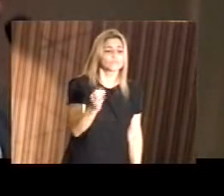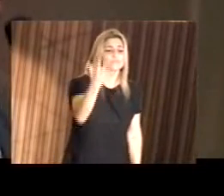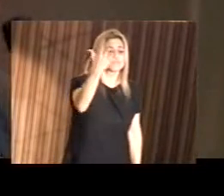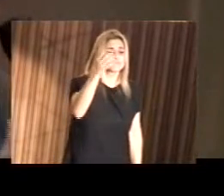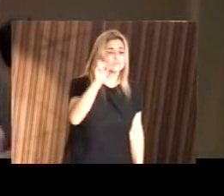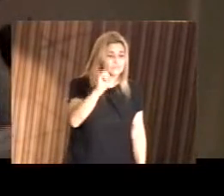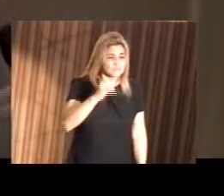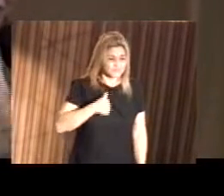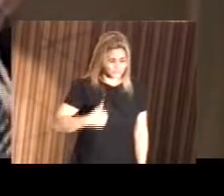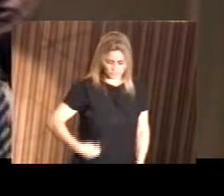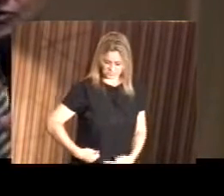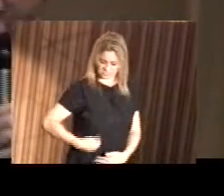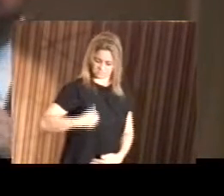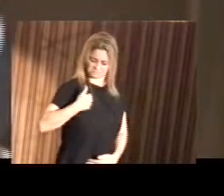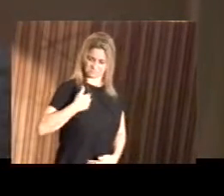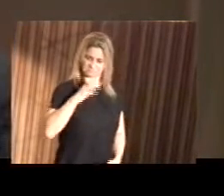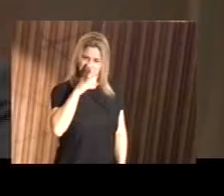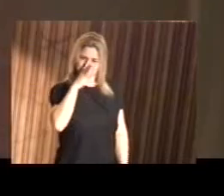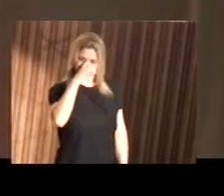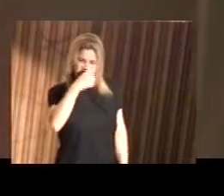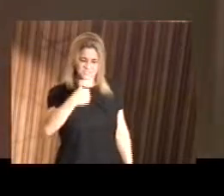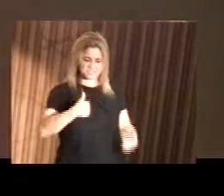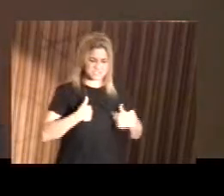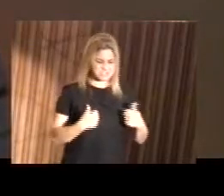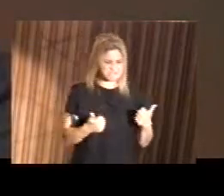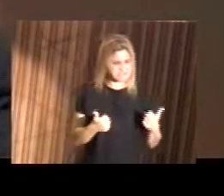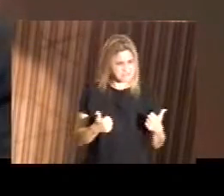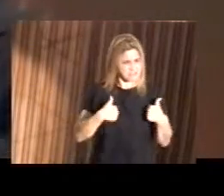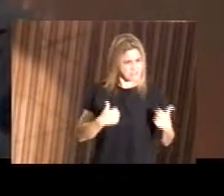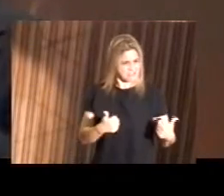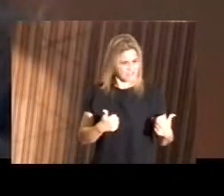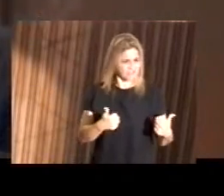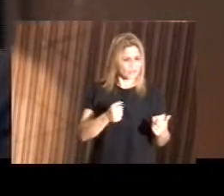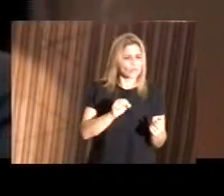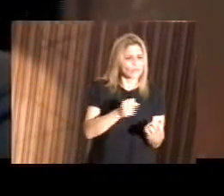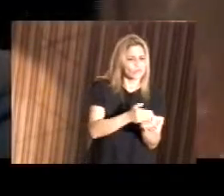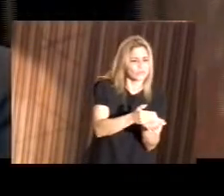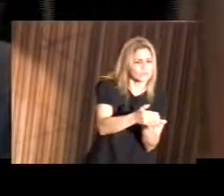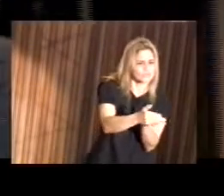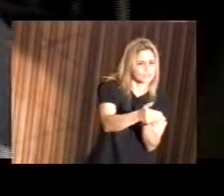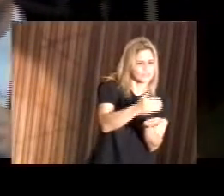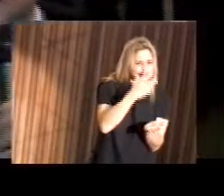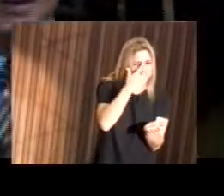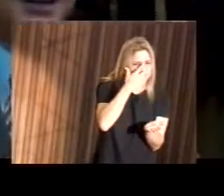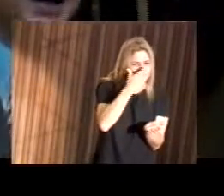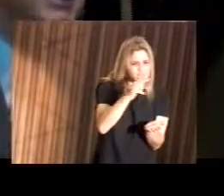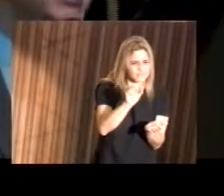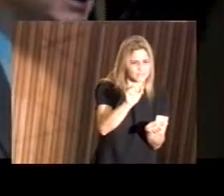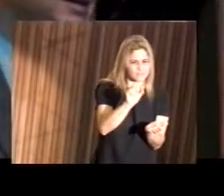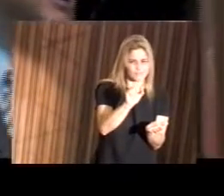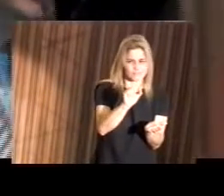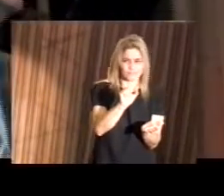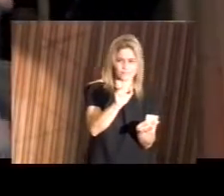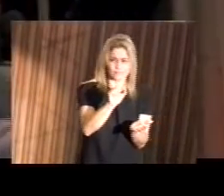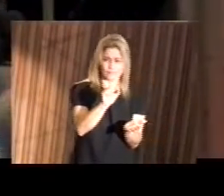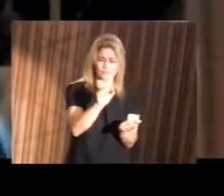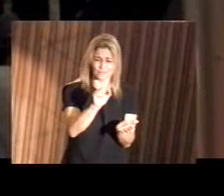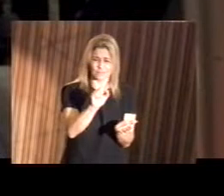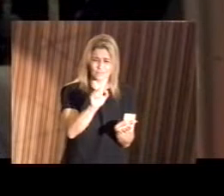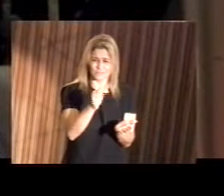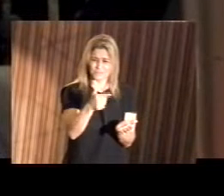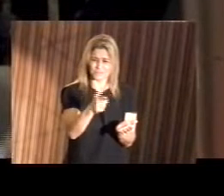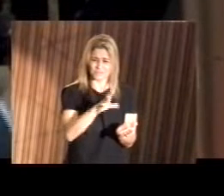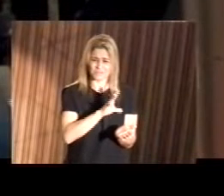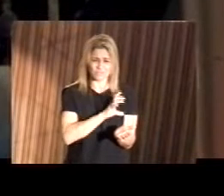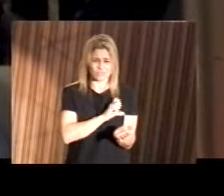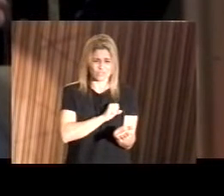e teimoso e acho que sou o dono da verdade, eu começo a construir um sistema de sociedade que não tem